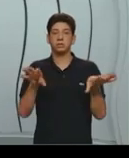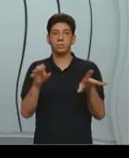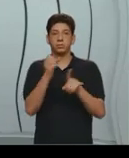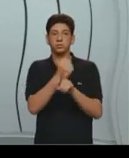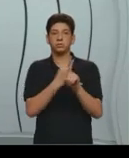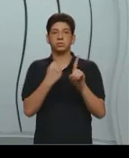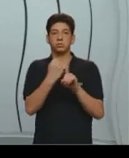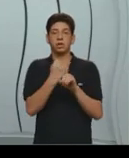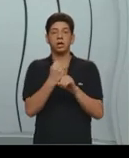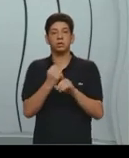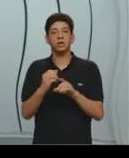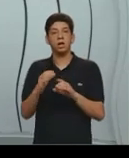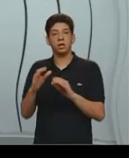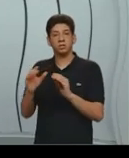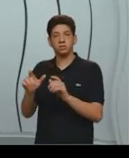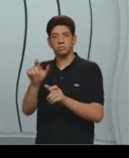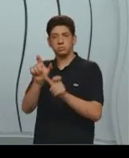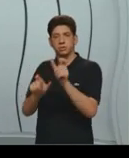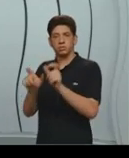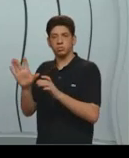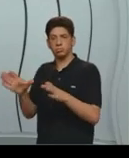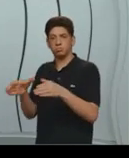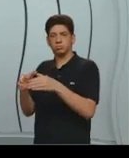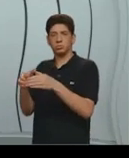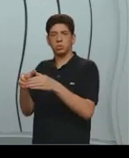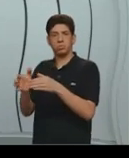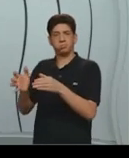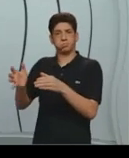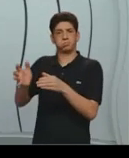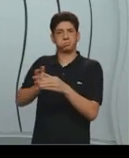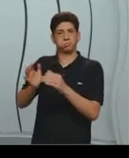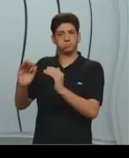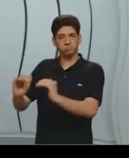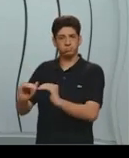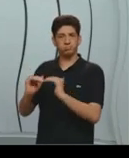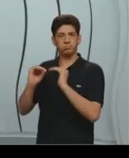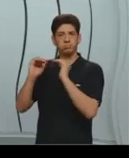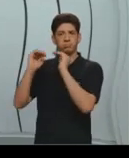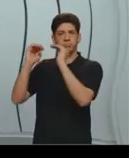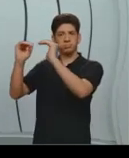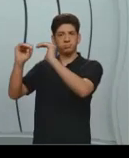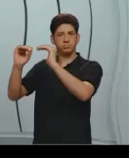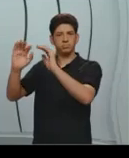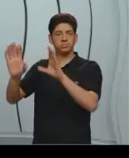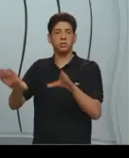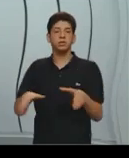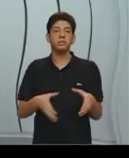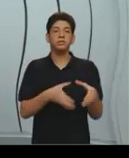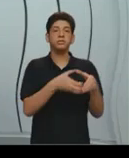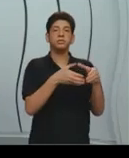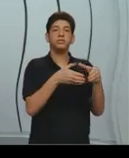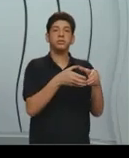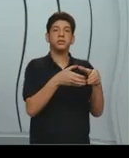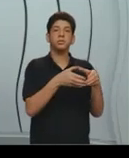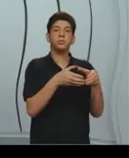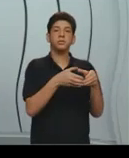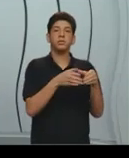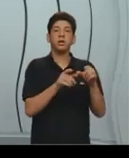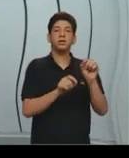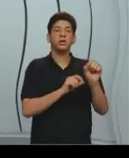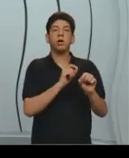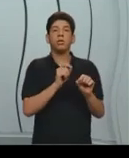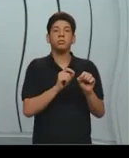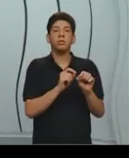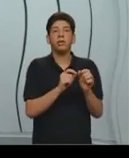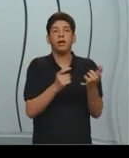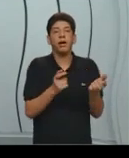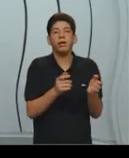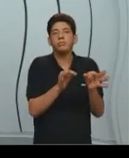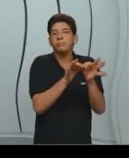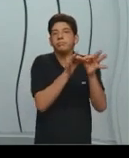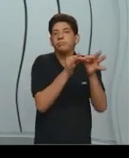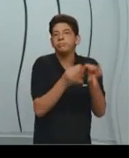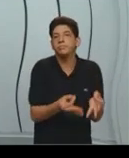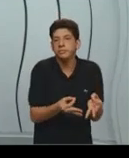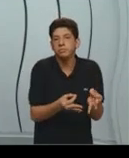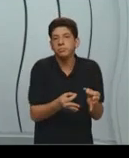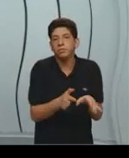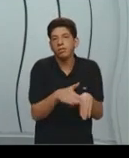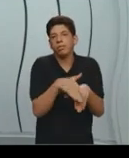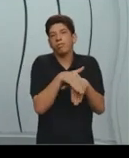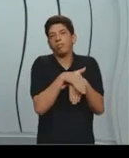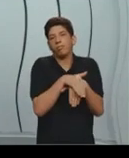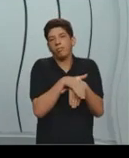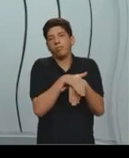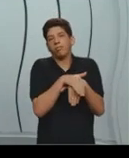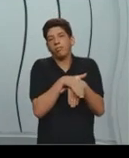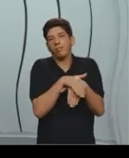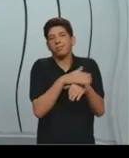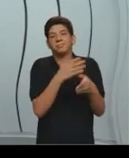pessoas nobres, que as pessoas que faziam parte da nobreza, e as pessoas que são os réis mortais cidadãos. Quando você